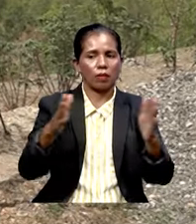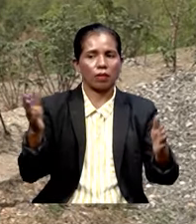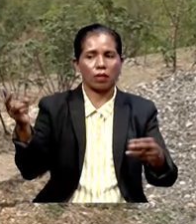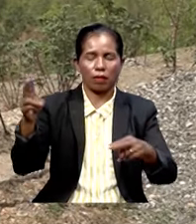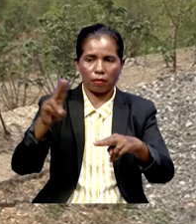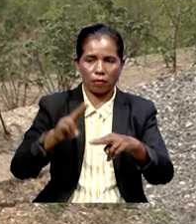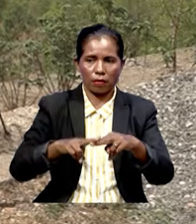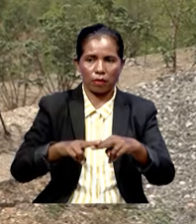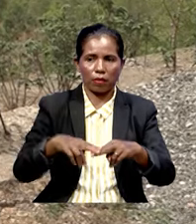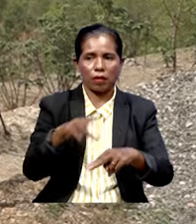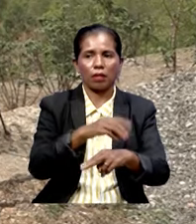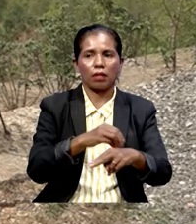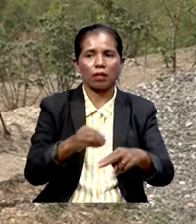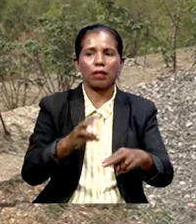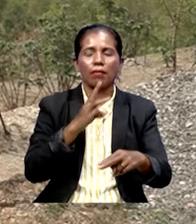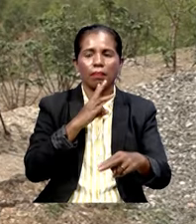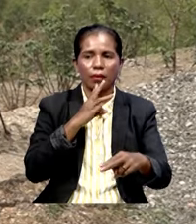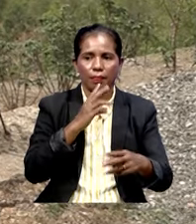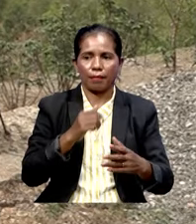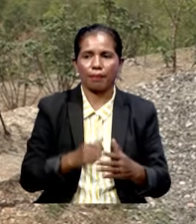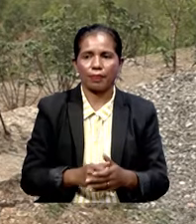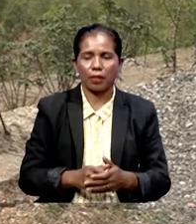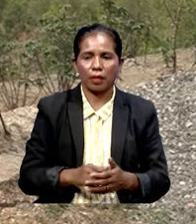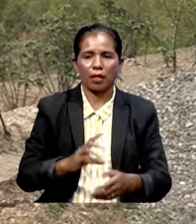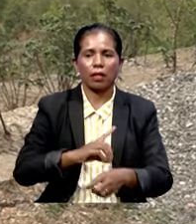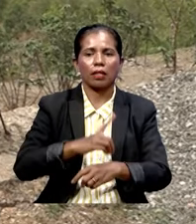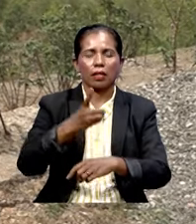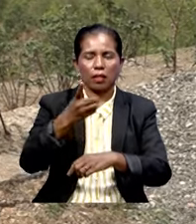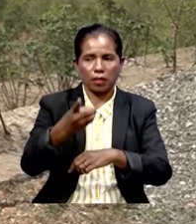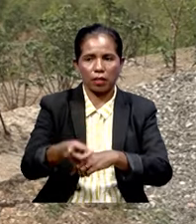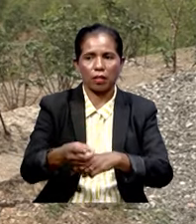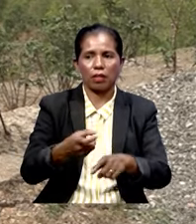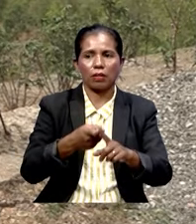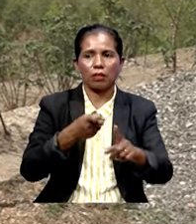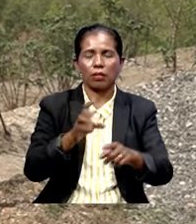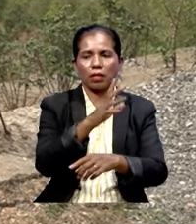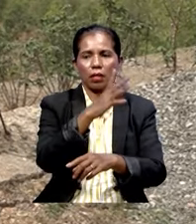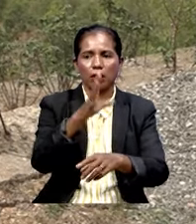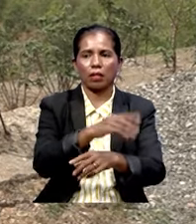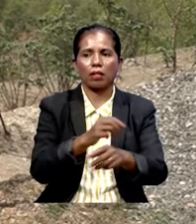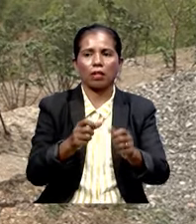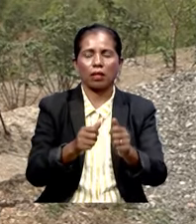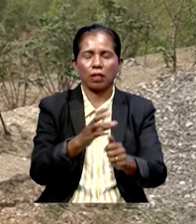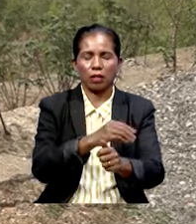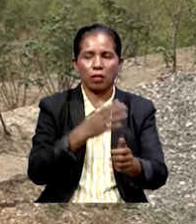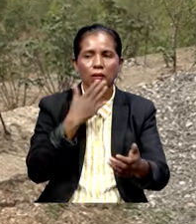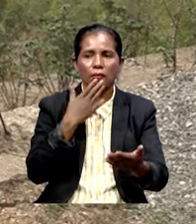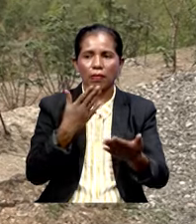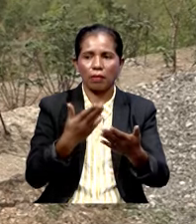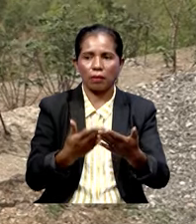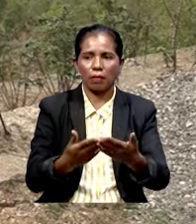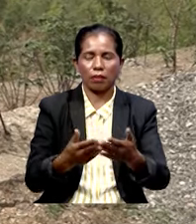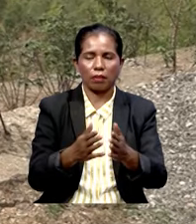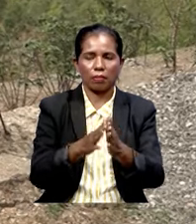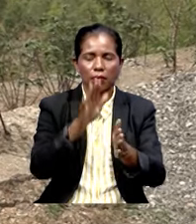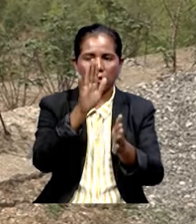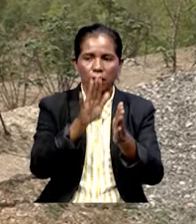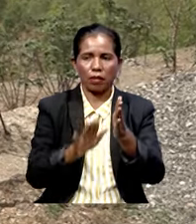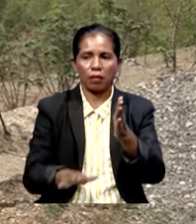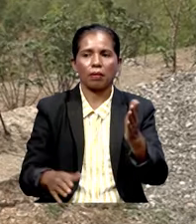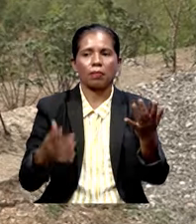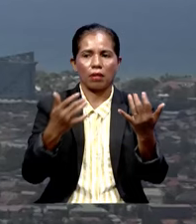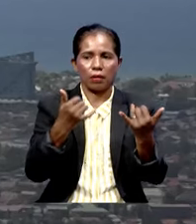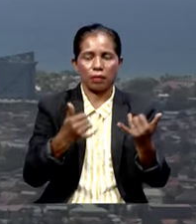aumento iha volume be. Desastre natural husi animbot no fonte benian nebe menos ba